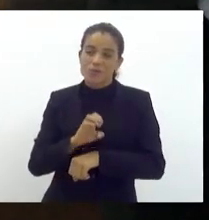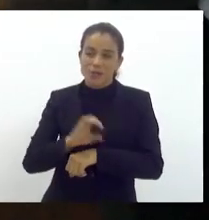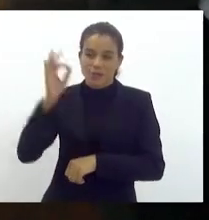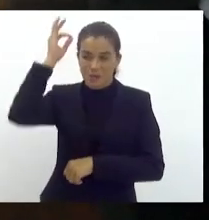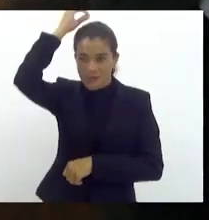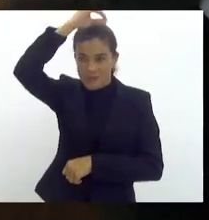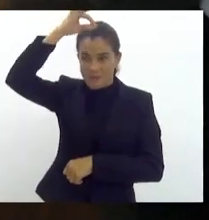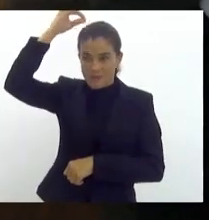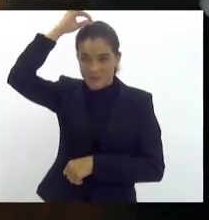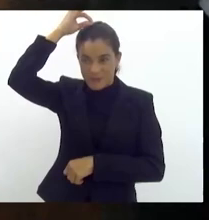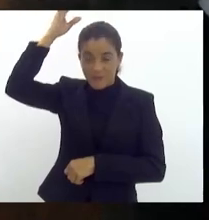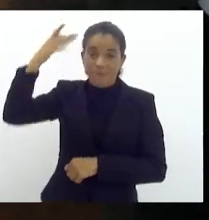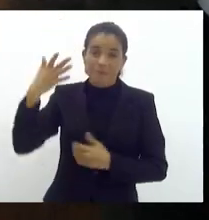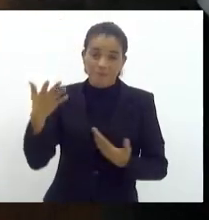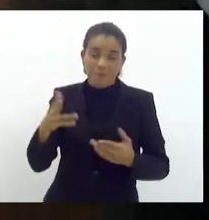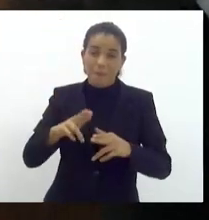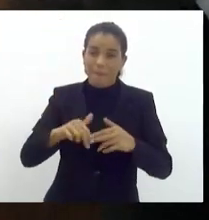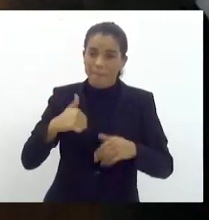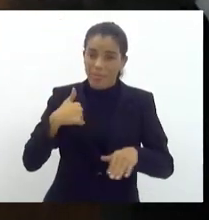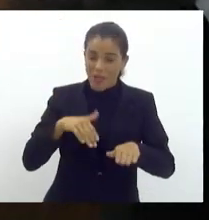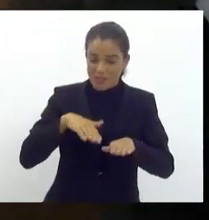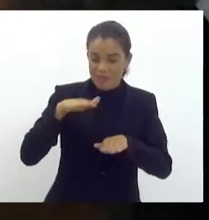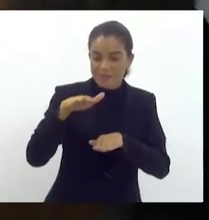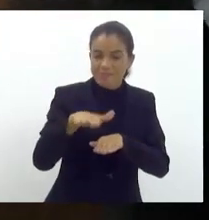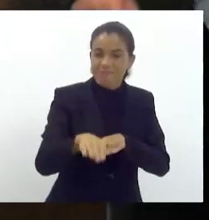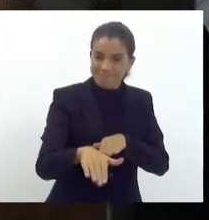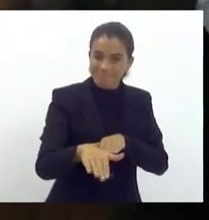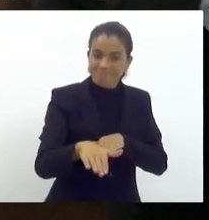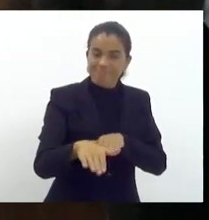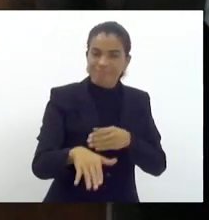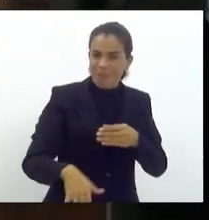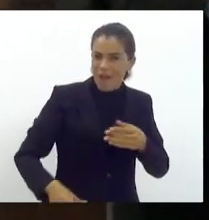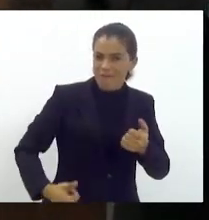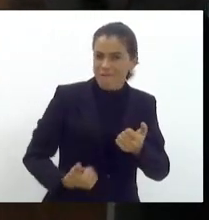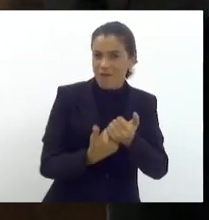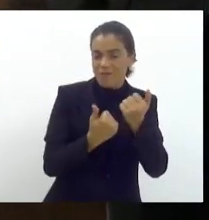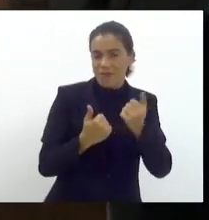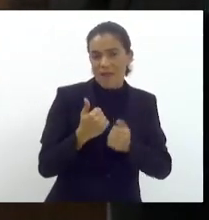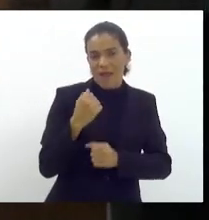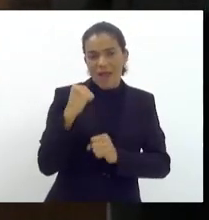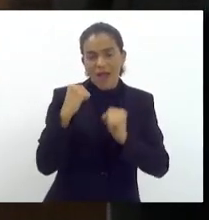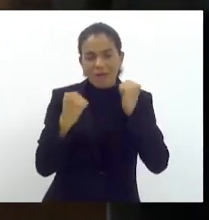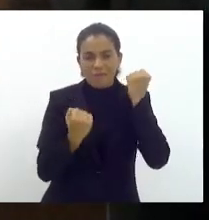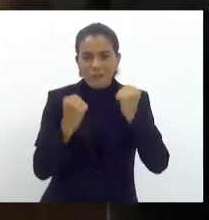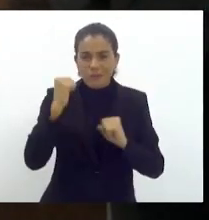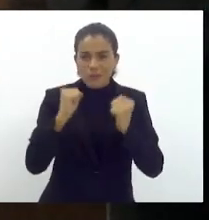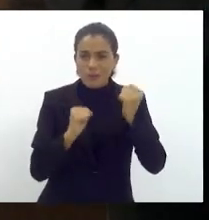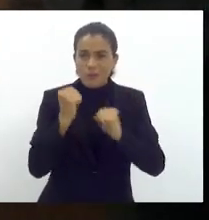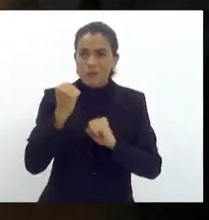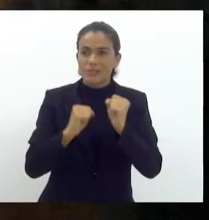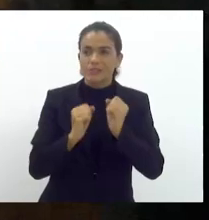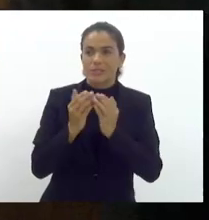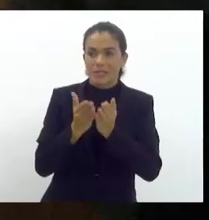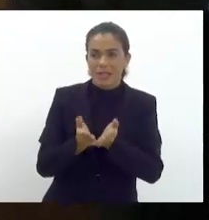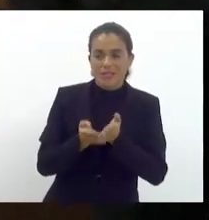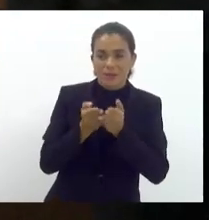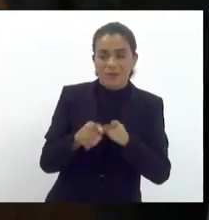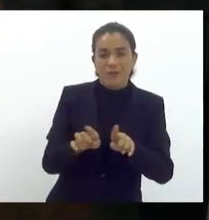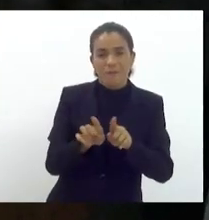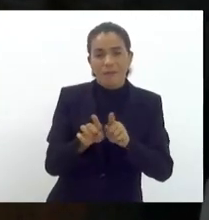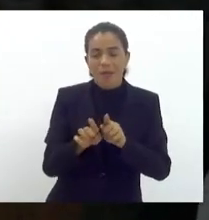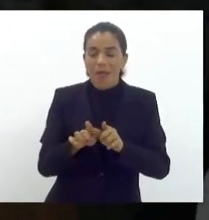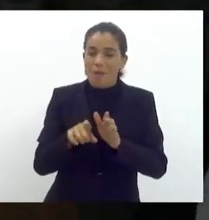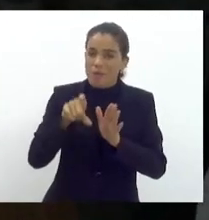nesse sentido eu quero dizer que nós demos um passo agora para fomentar a indústria naval aumentar a geração de emprego aumentar a receita